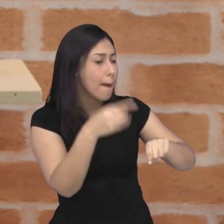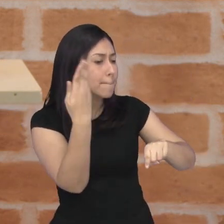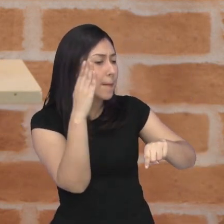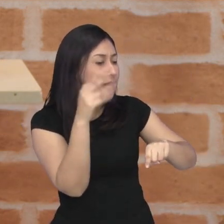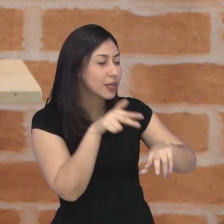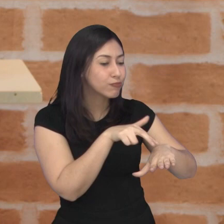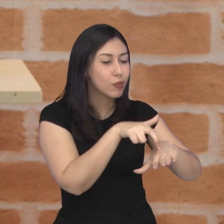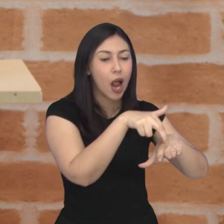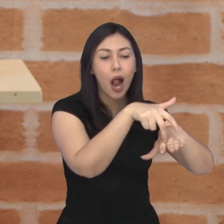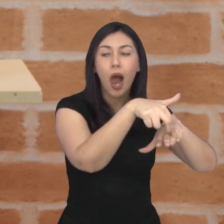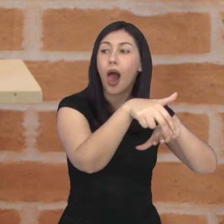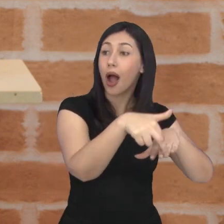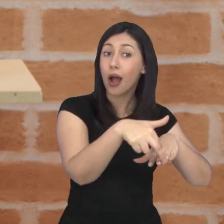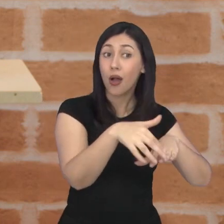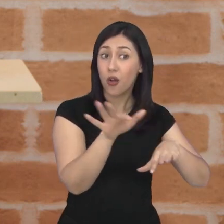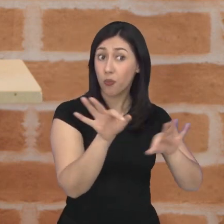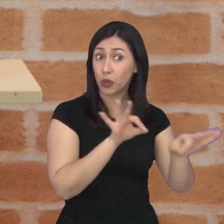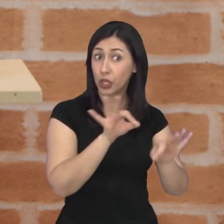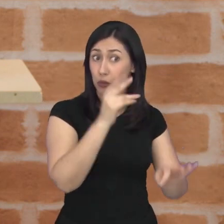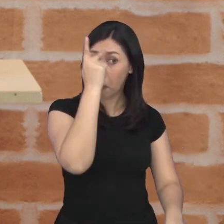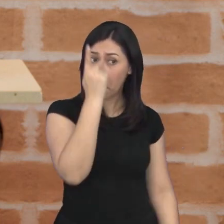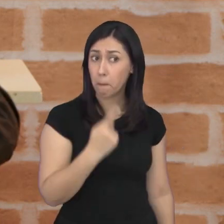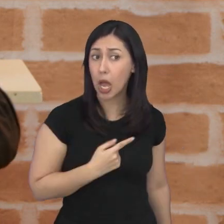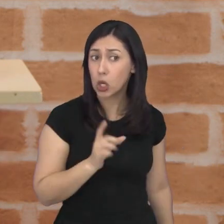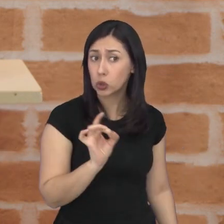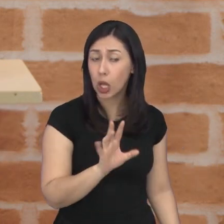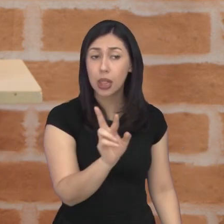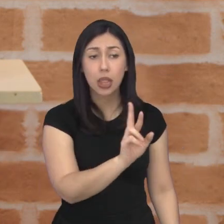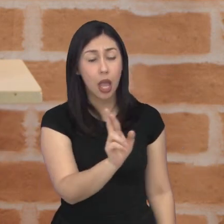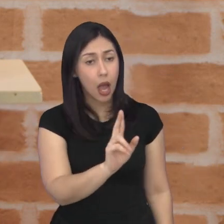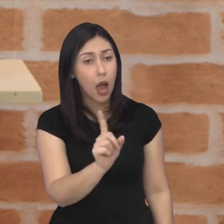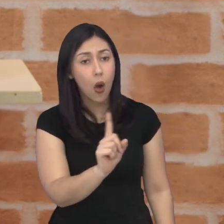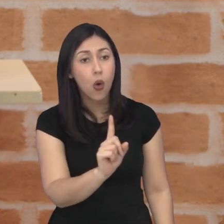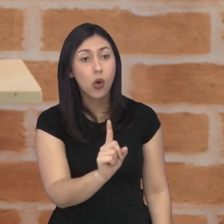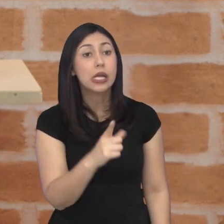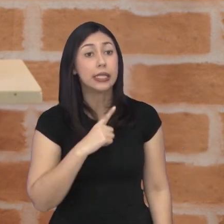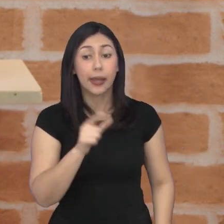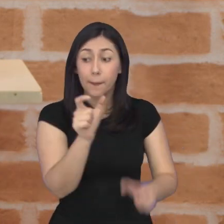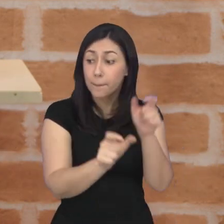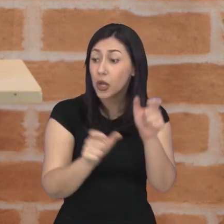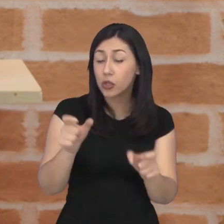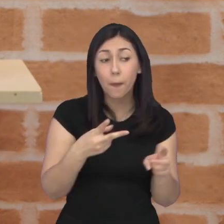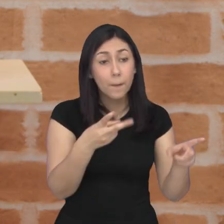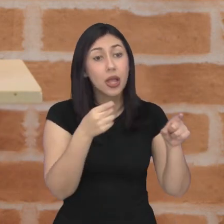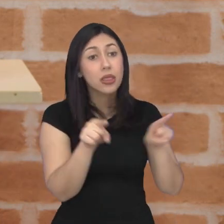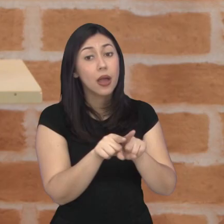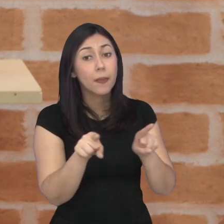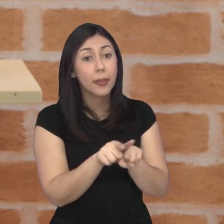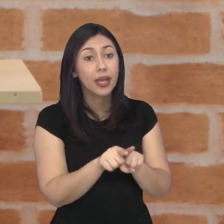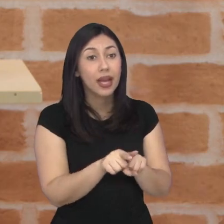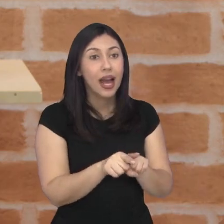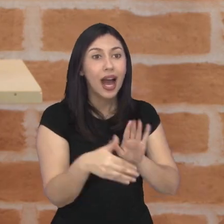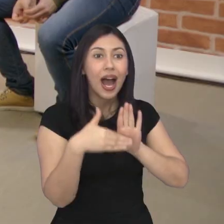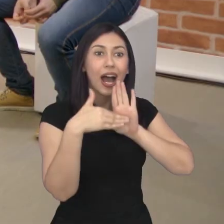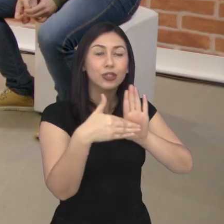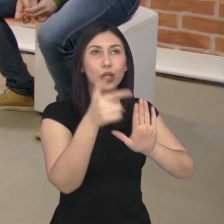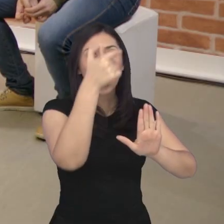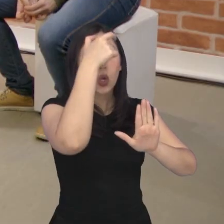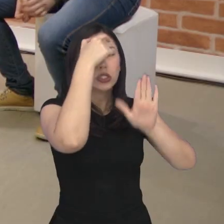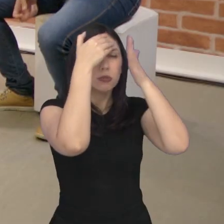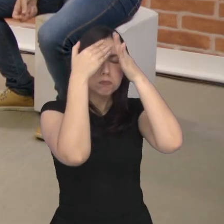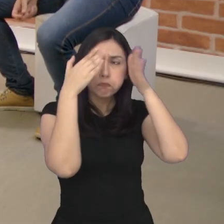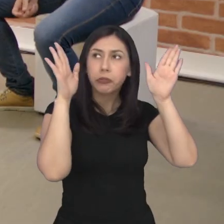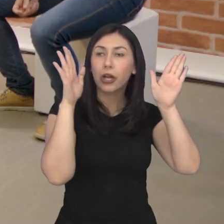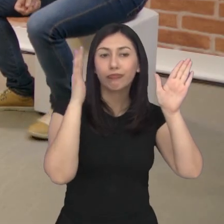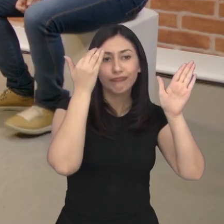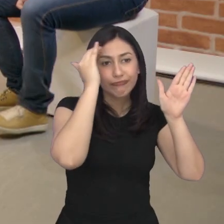Isso não é um projeto meu, é um projeto que acho que tem muita gente que já enxergou e isso é um indicativo de expansão da consciência,